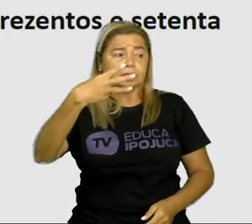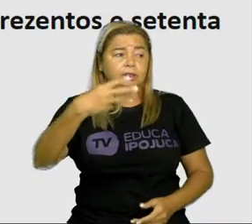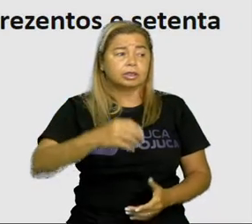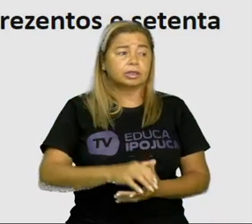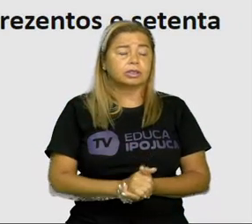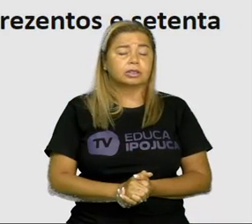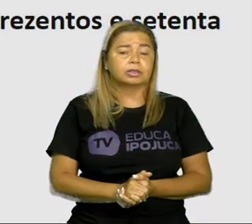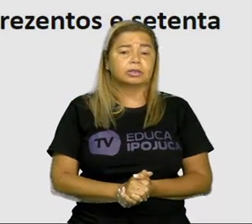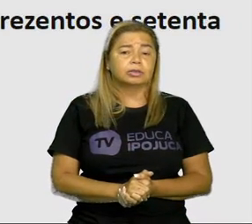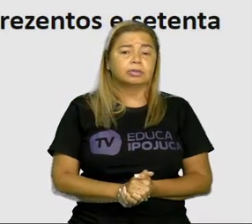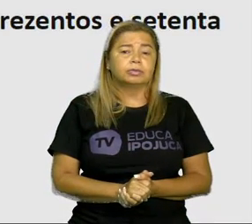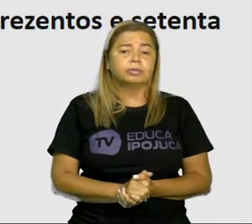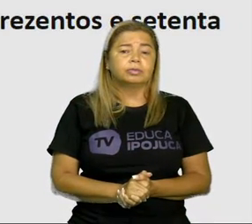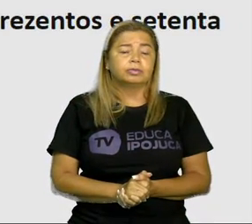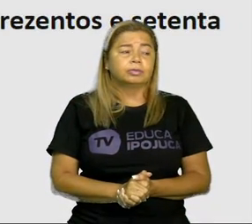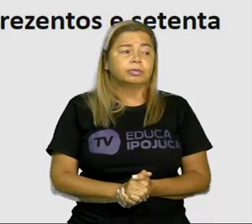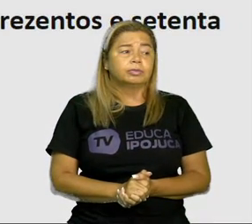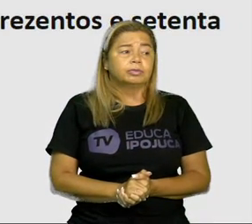ó,